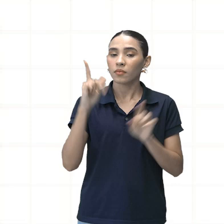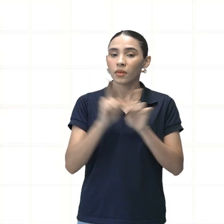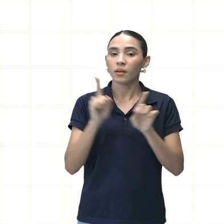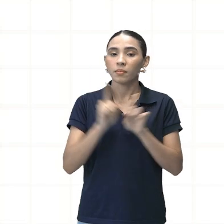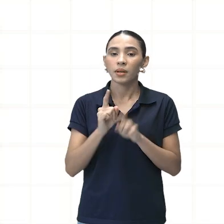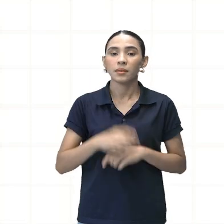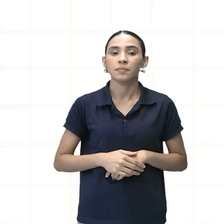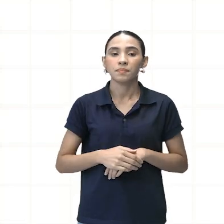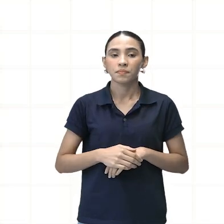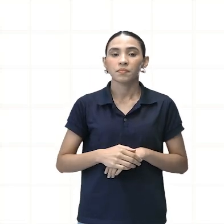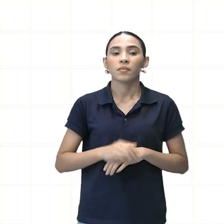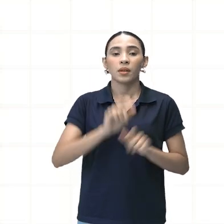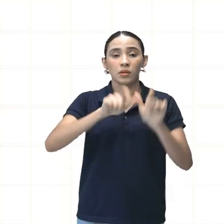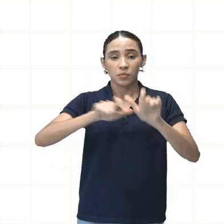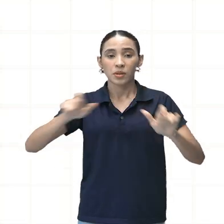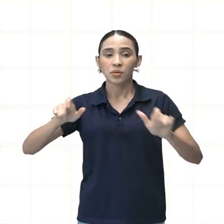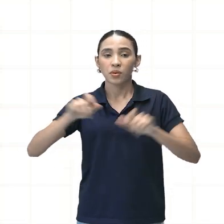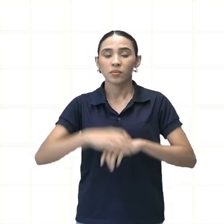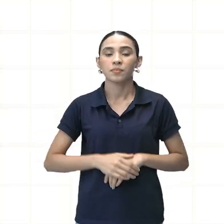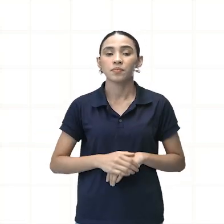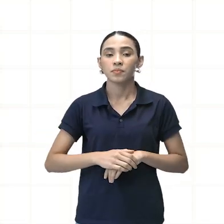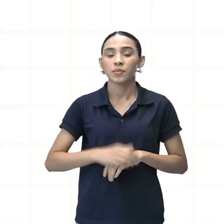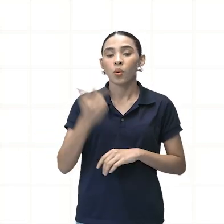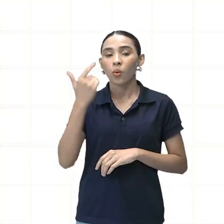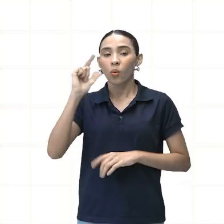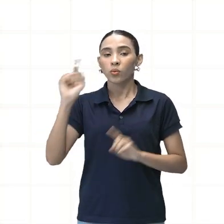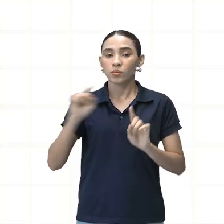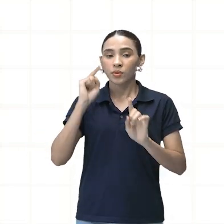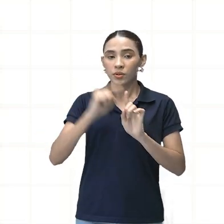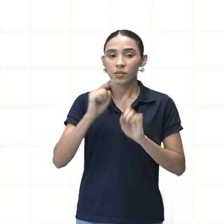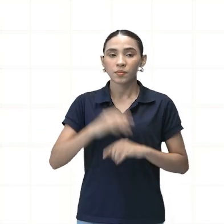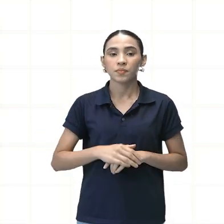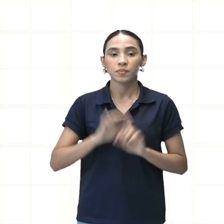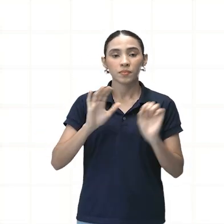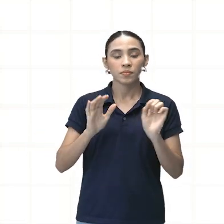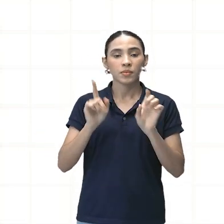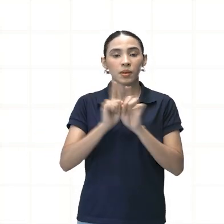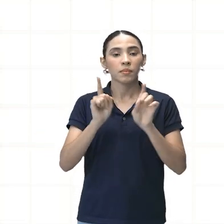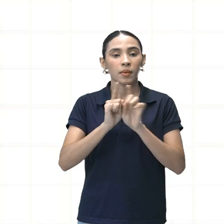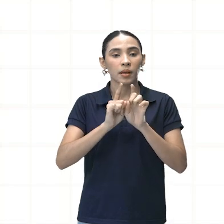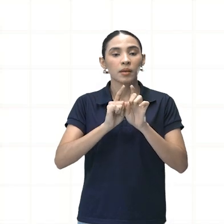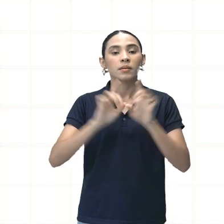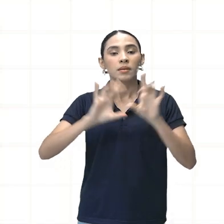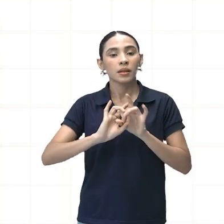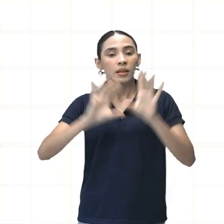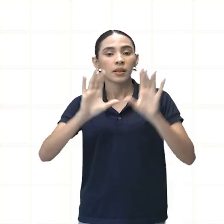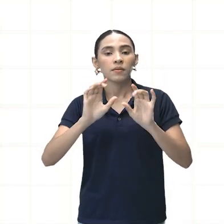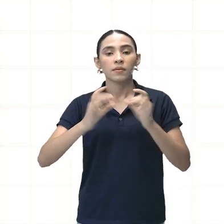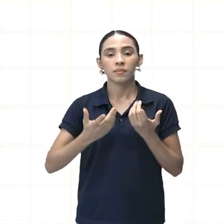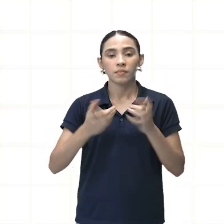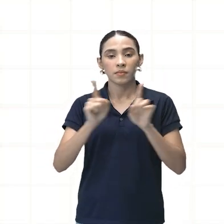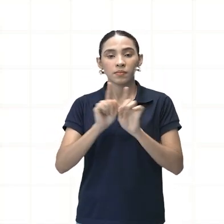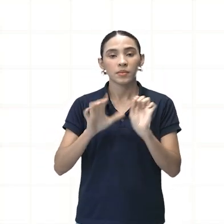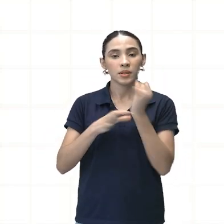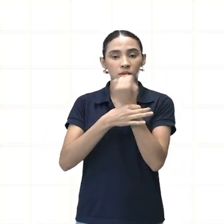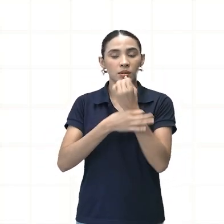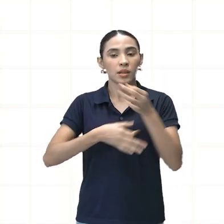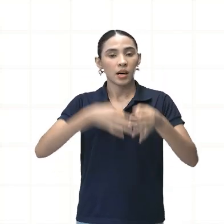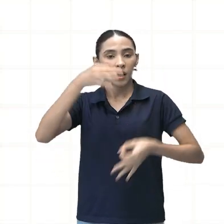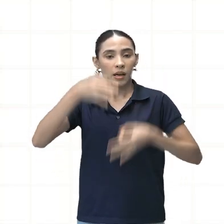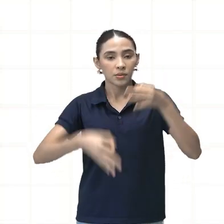o bem-estar dos seus cidadãos. Outro objetivo: garantir a liberdade, a segurança,